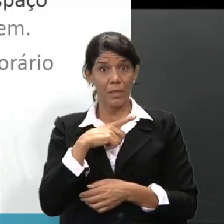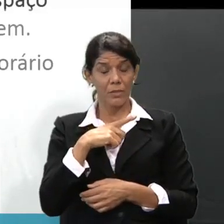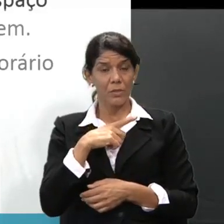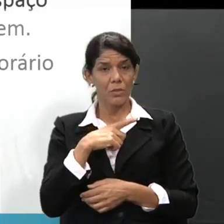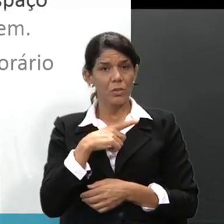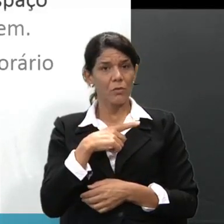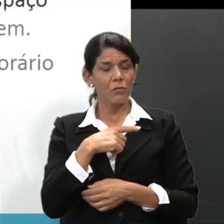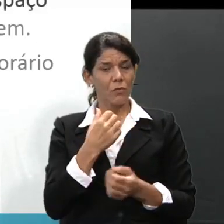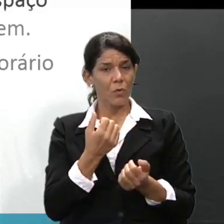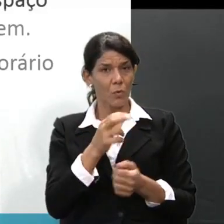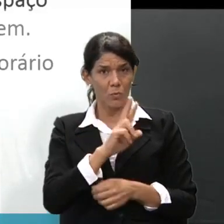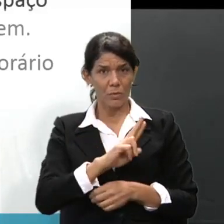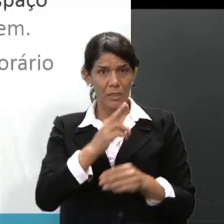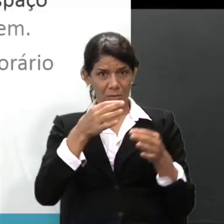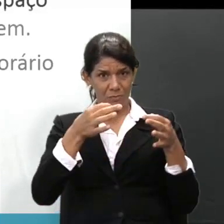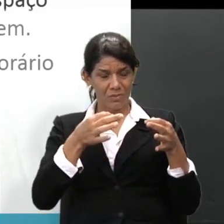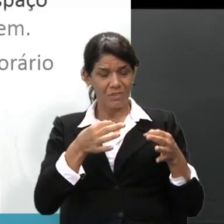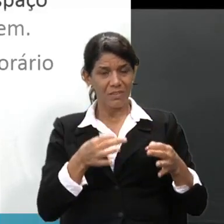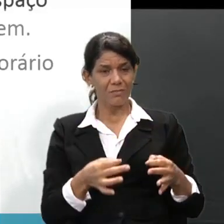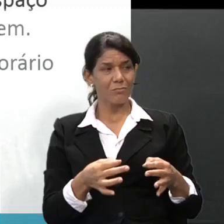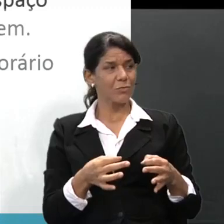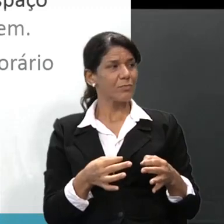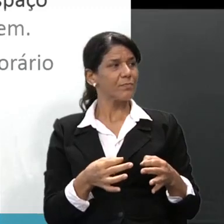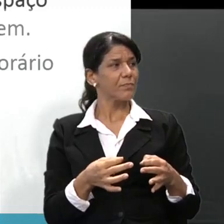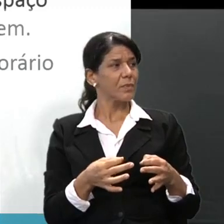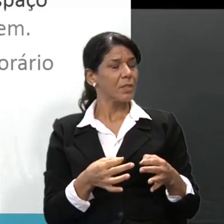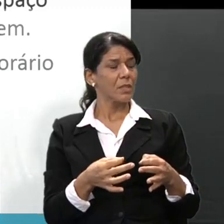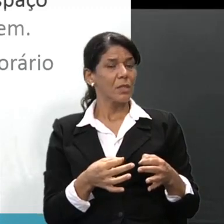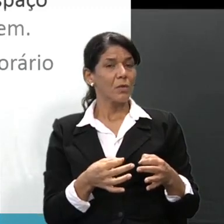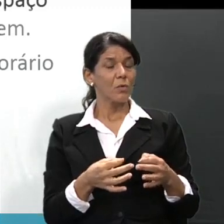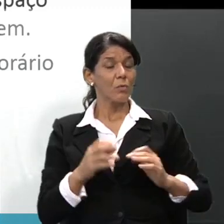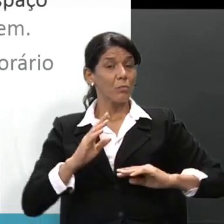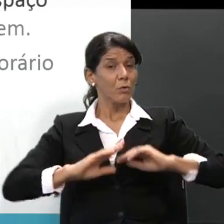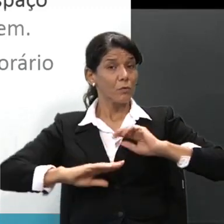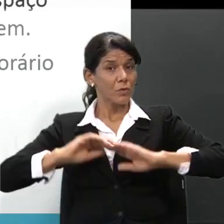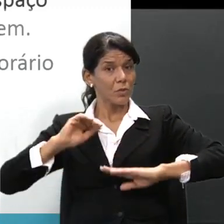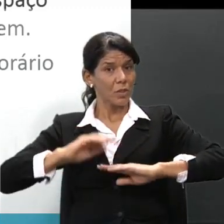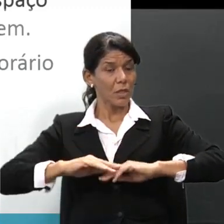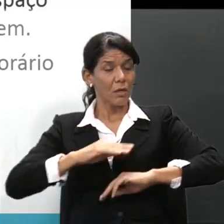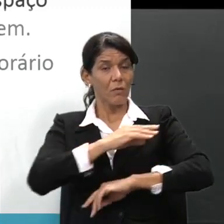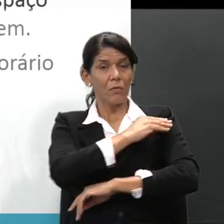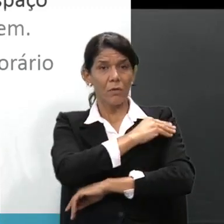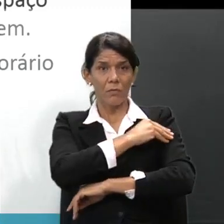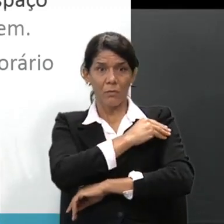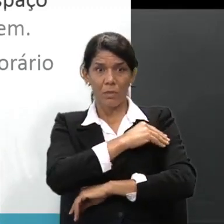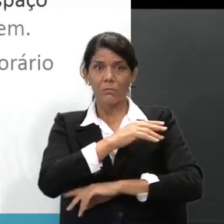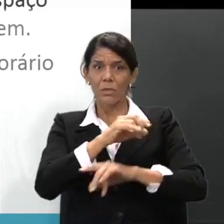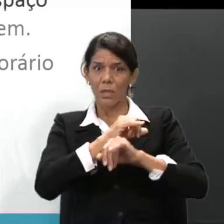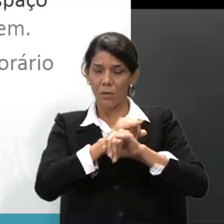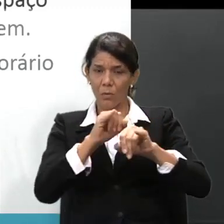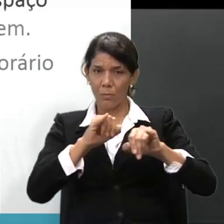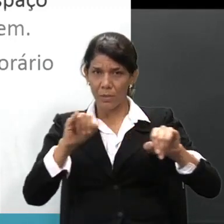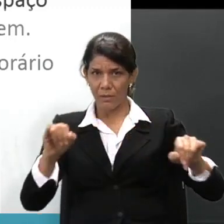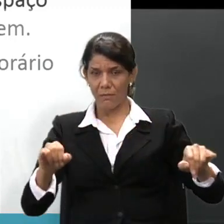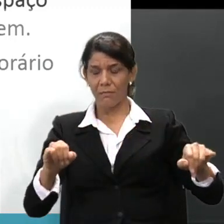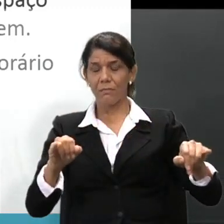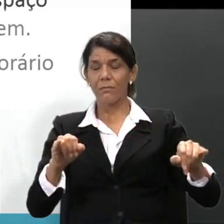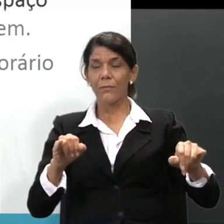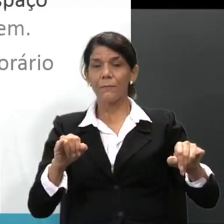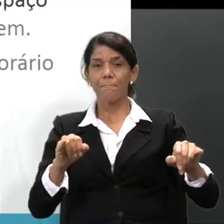for administrado, o enfermeiro deve sempre ser comunicado, além do